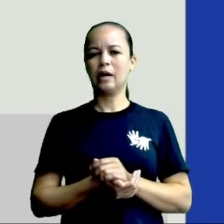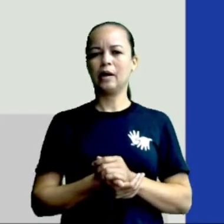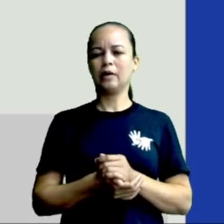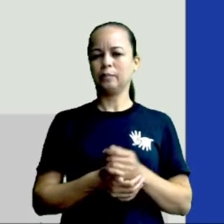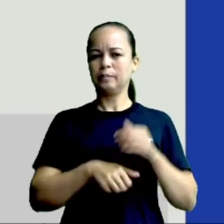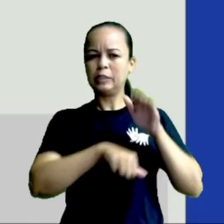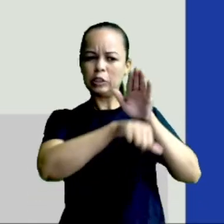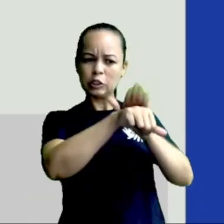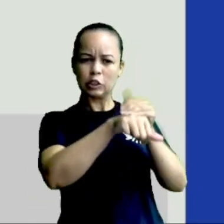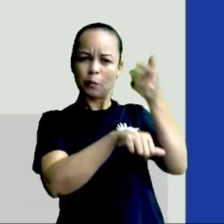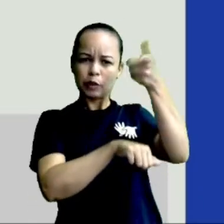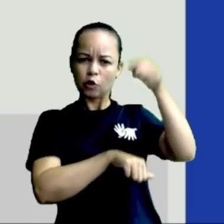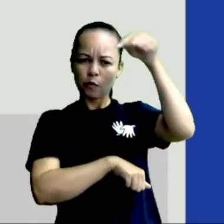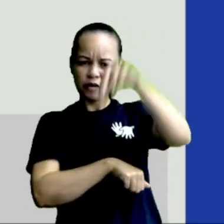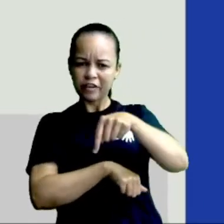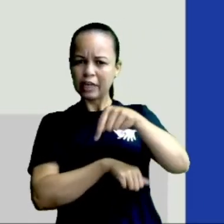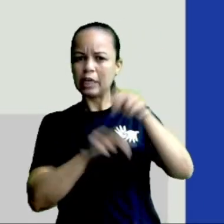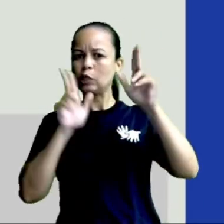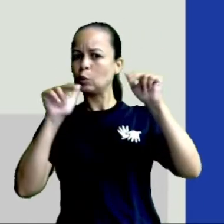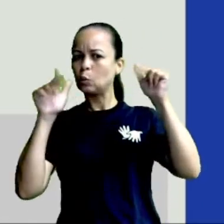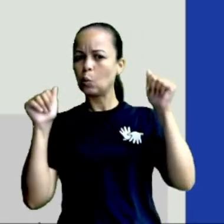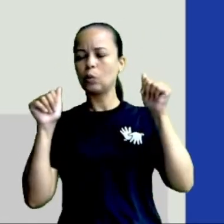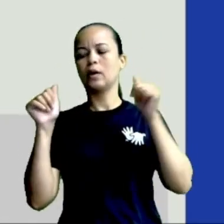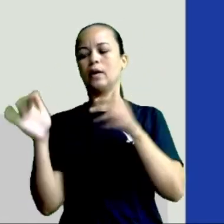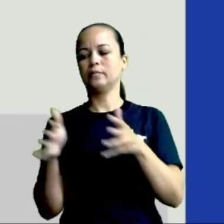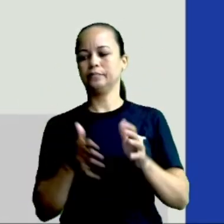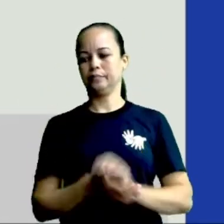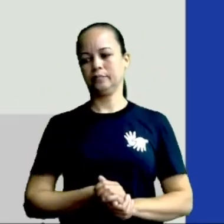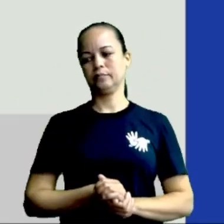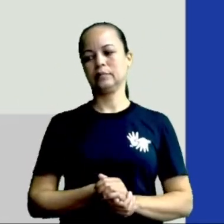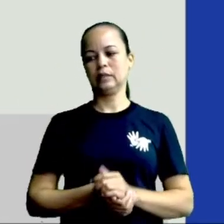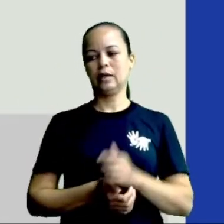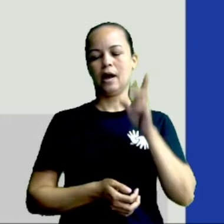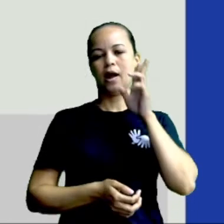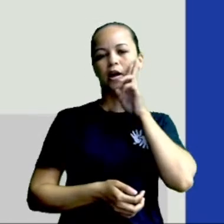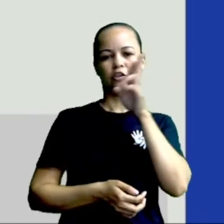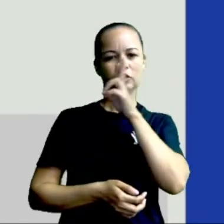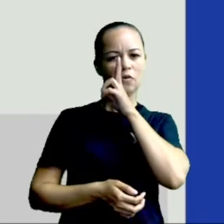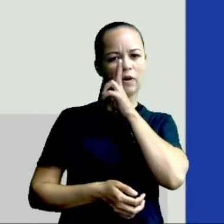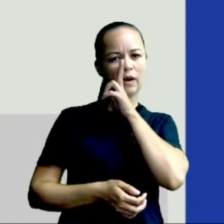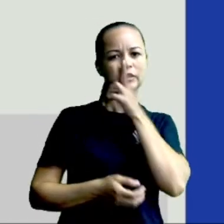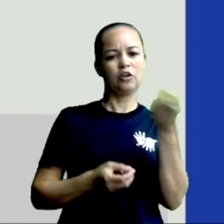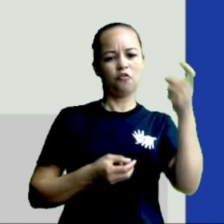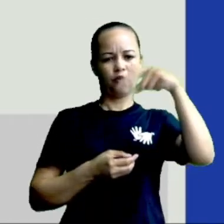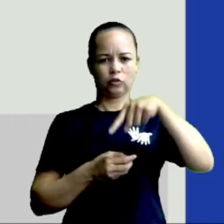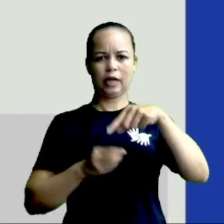aqui. Jamais voltarei àquele restaurante. Não, eu prefiro frutas.